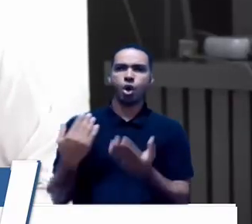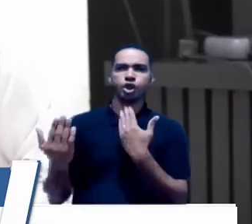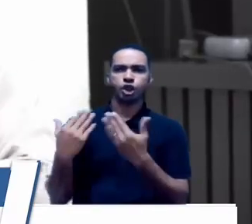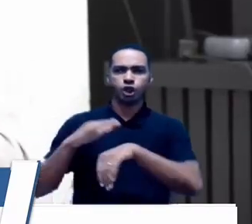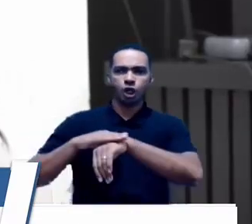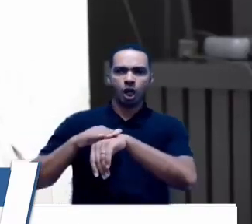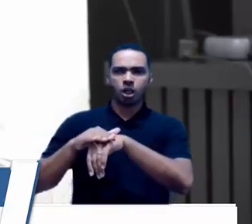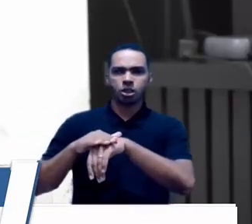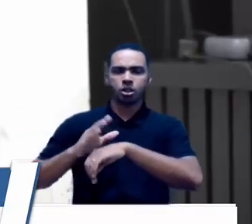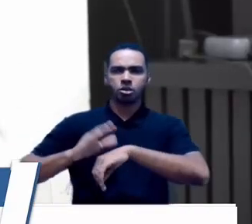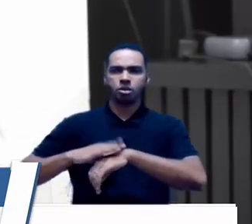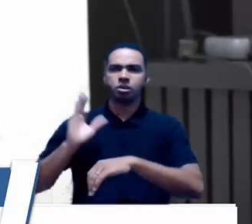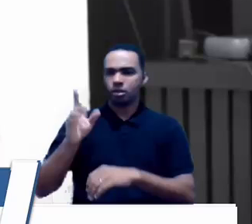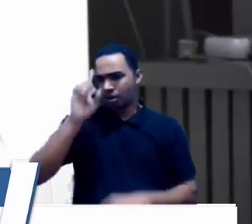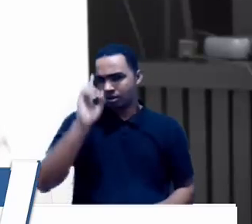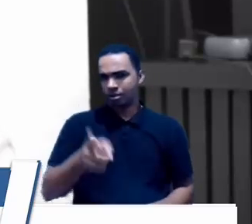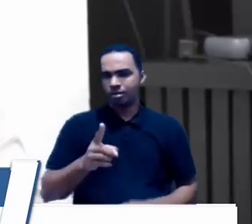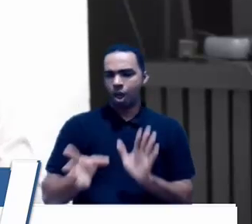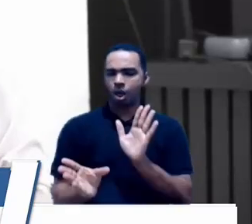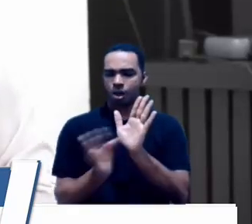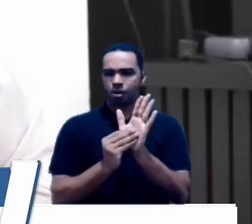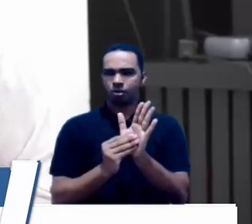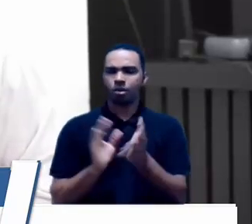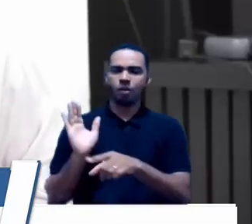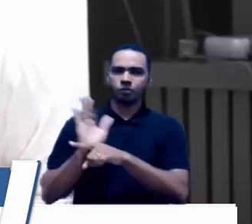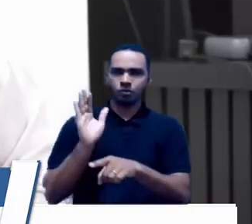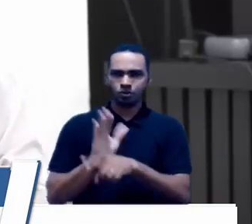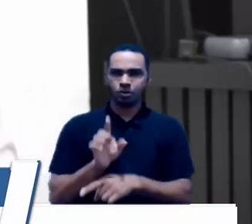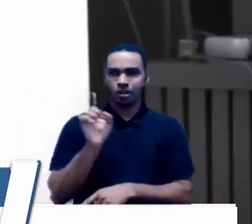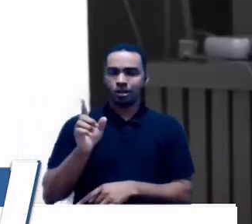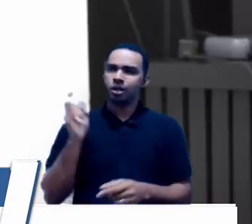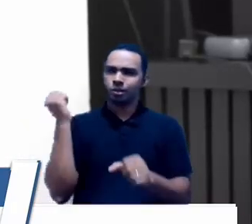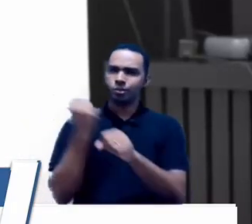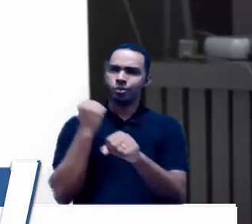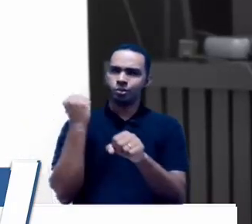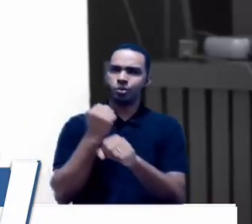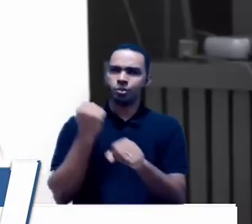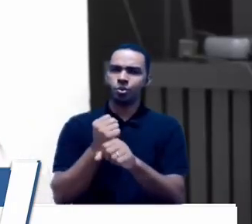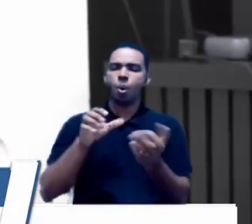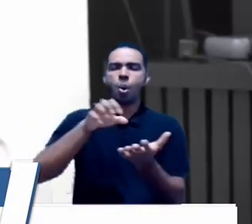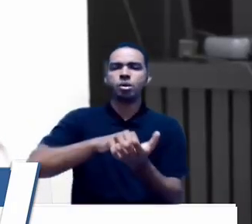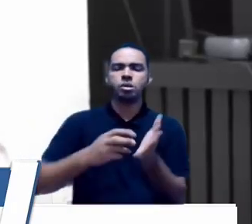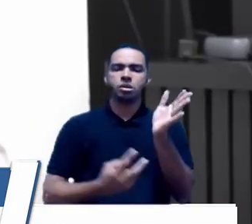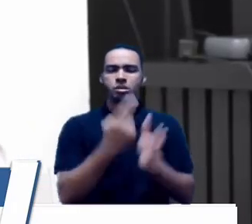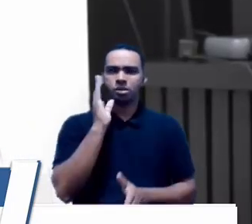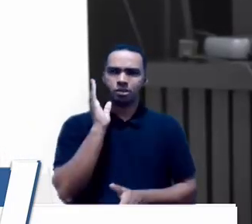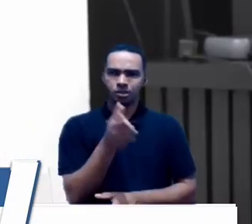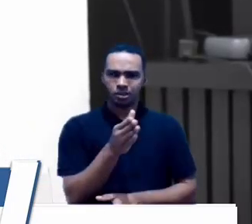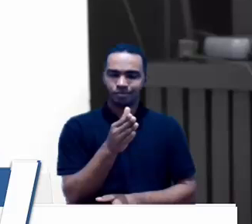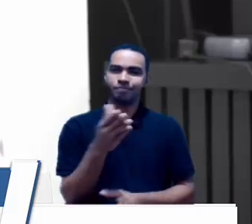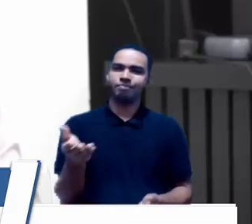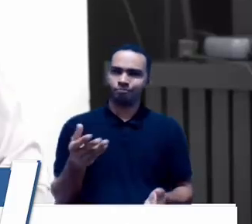emendas para ajudar. Lá eles estão construindo lá o centro cirúrgico já. Então, eu tive com o Jean ontem, e até no